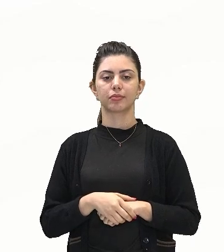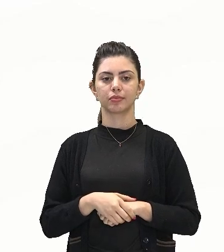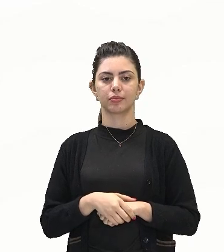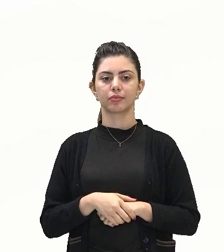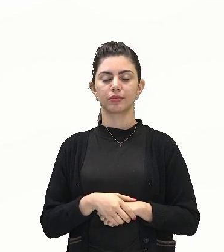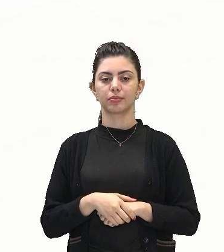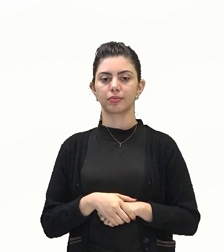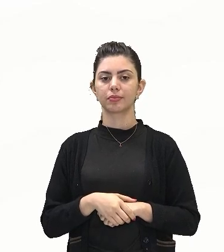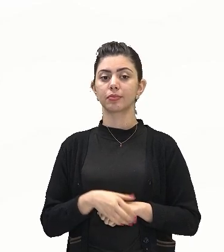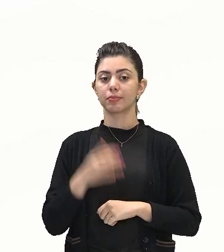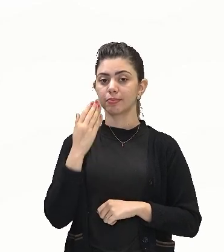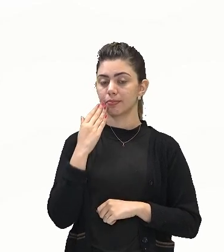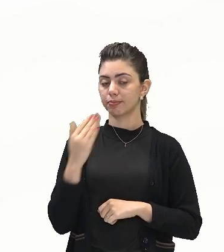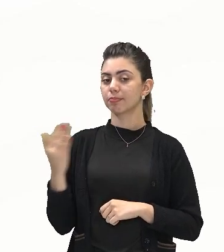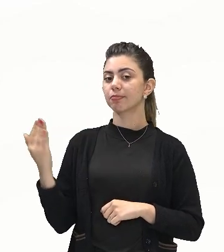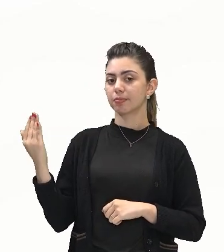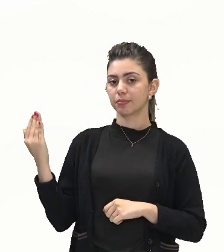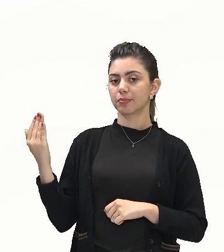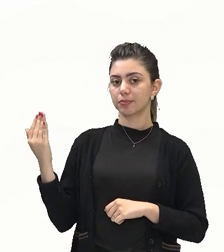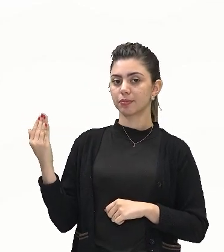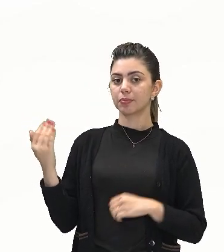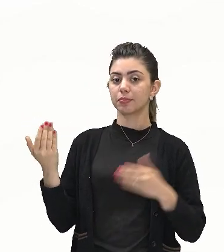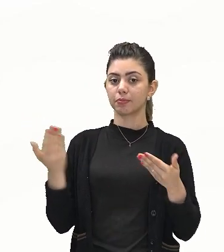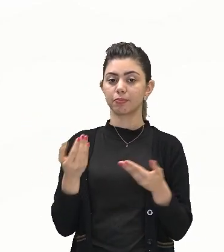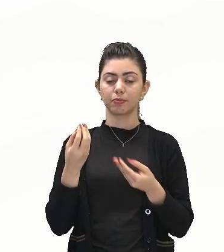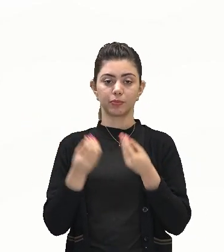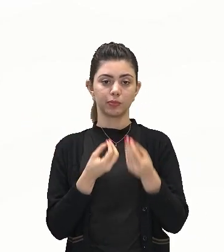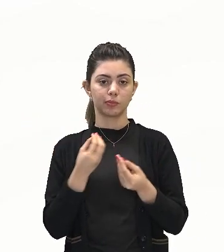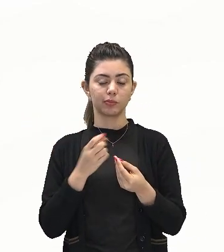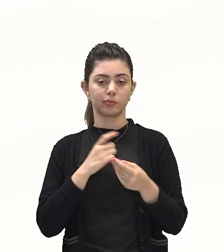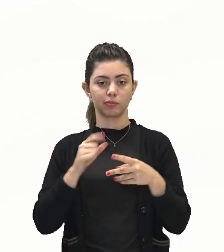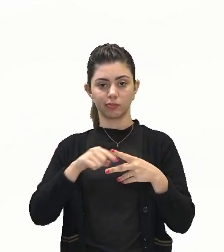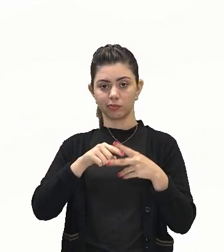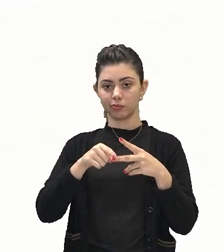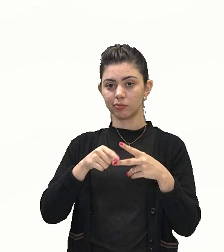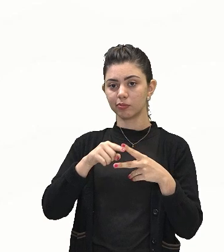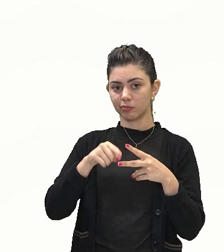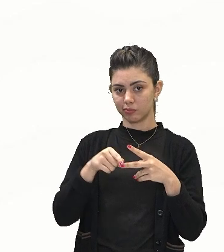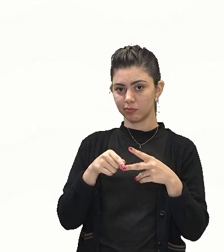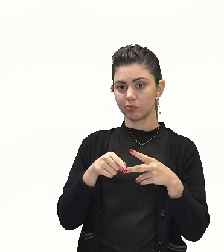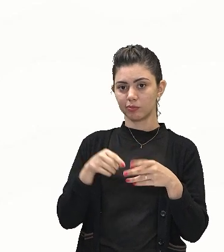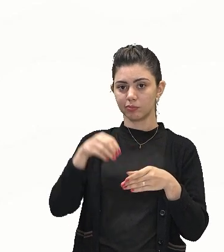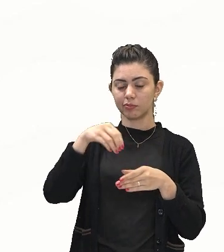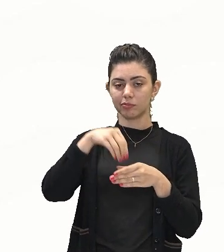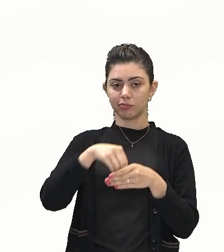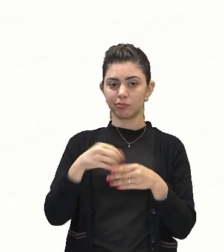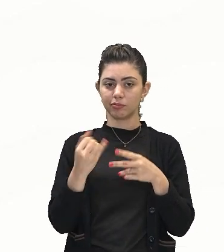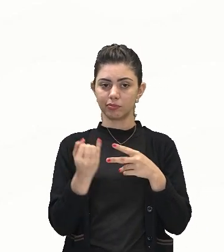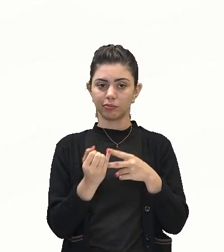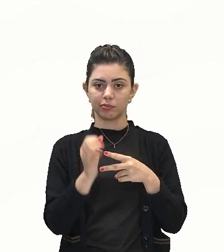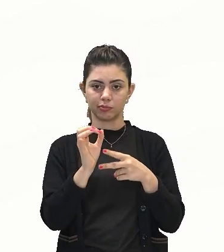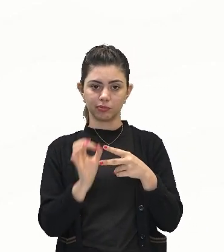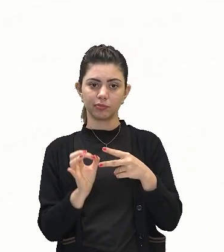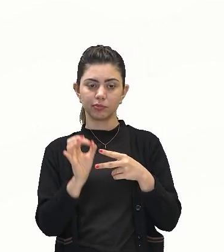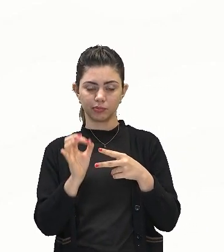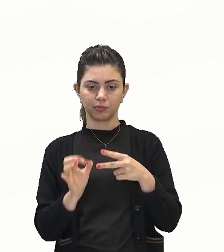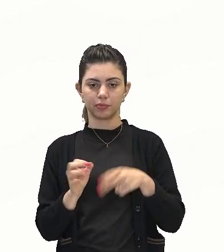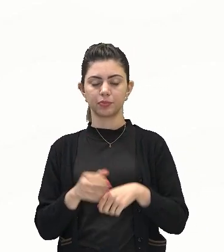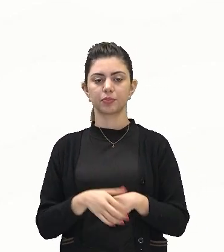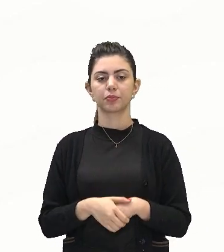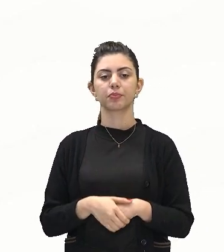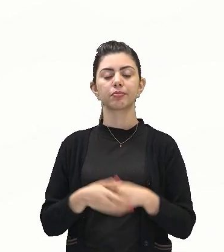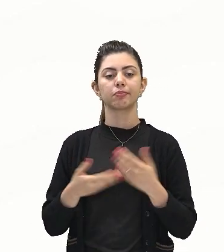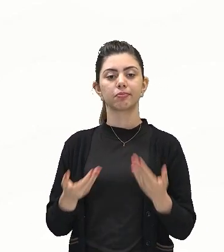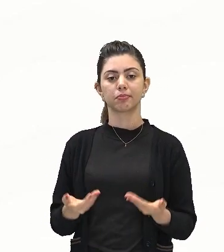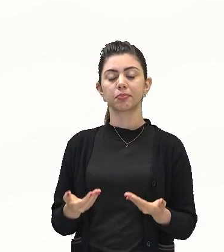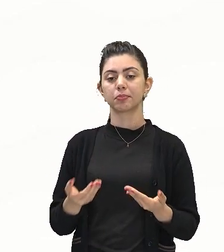Vamos agora ver medidas dos ângulos internos de um polígono regular. Tá? Então, o nosso